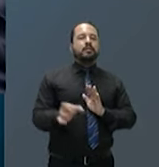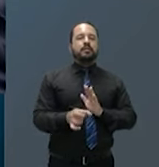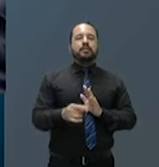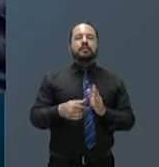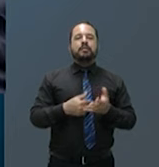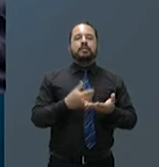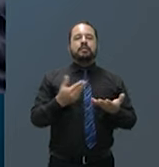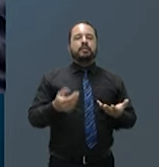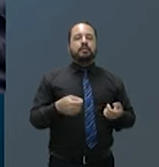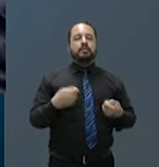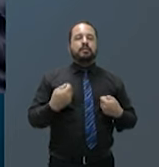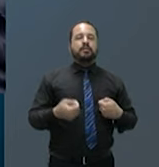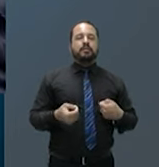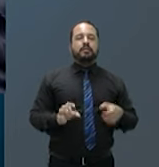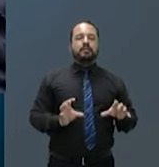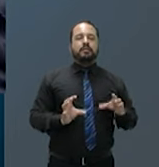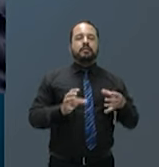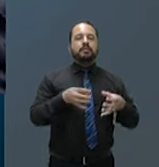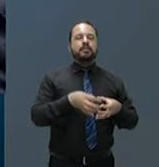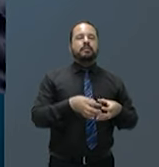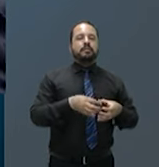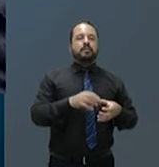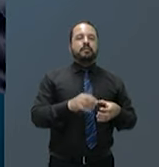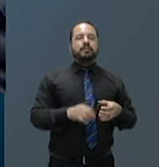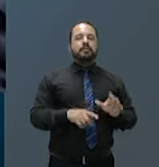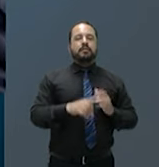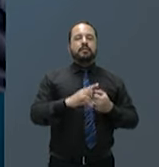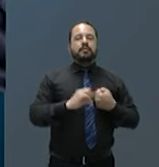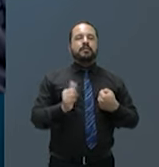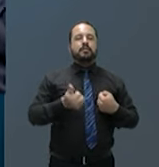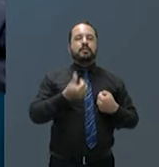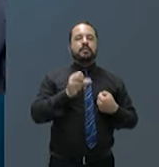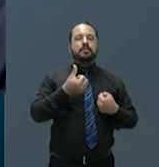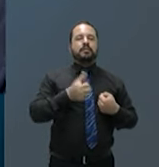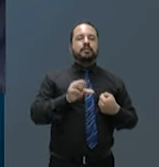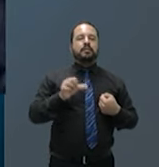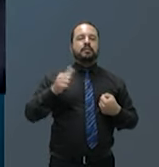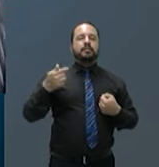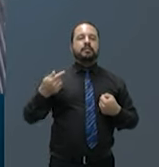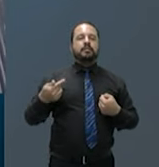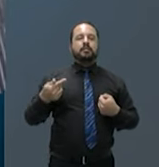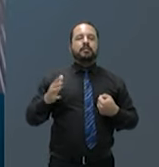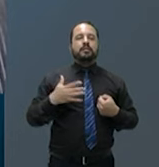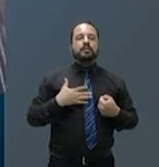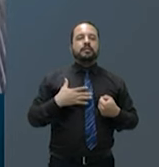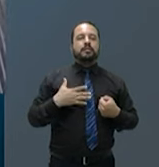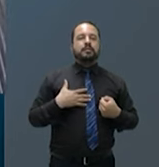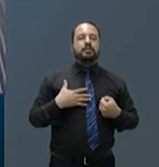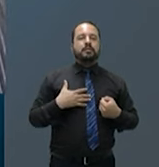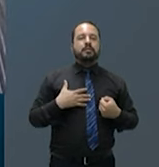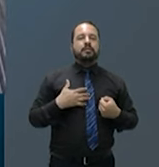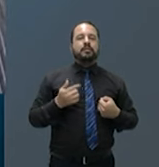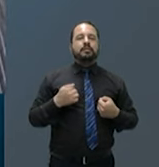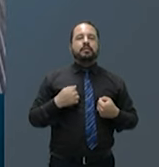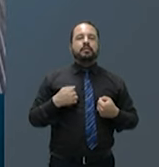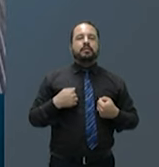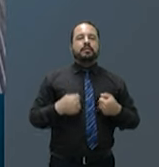especialmente com a sua matriz esculpida no artigo 927. Mas também vou me reservar para travar um